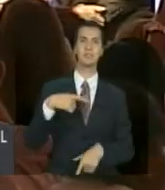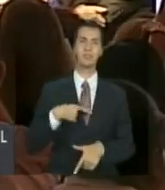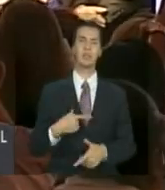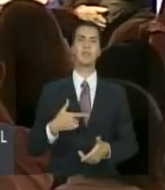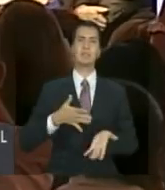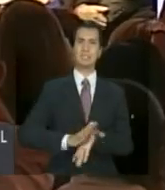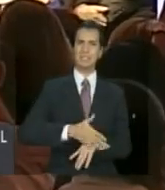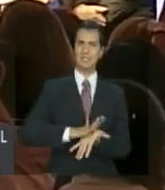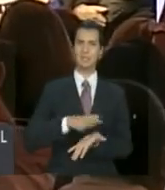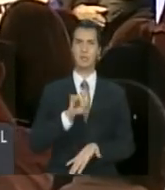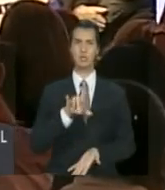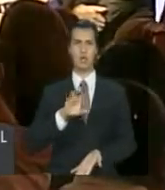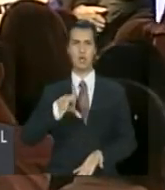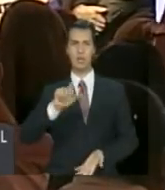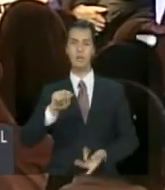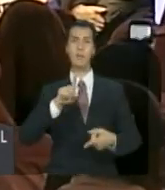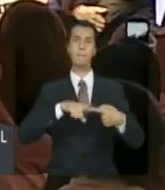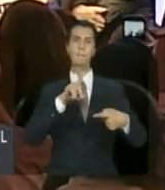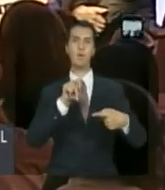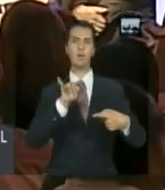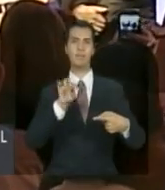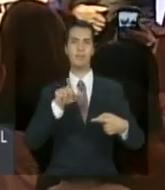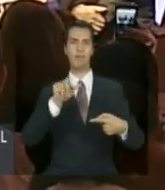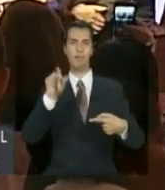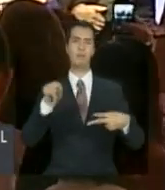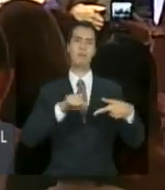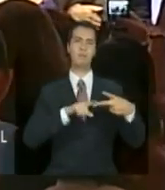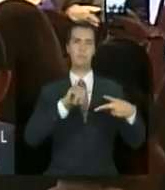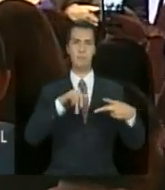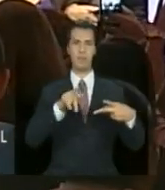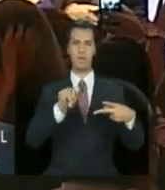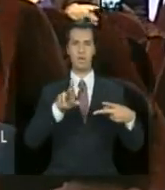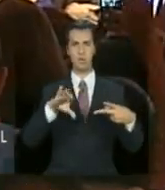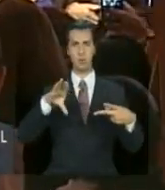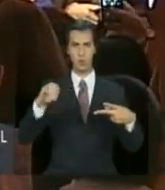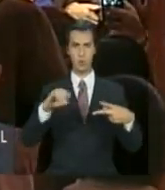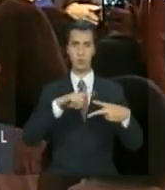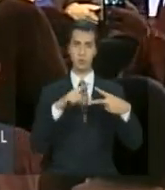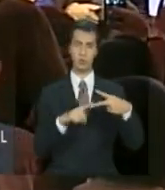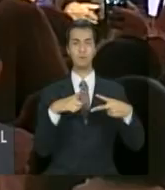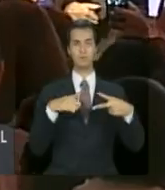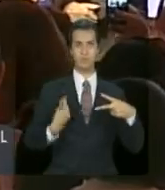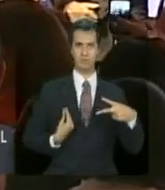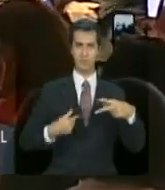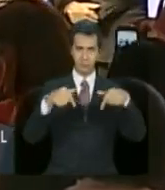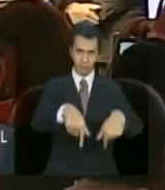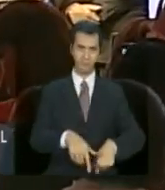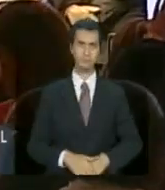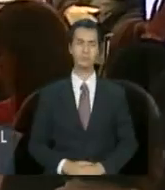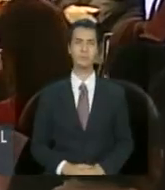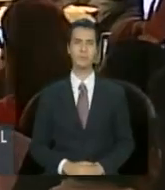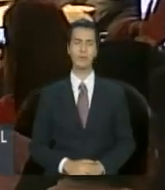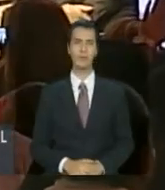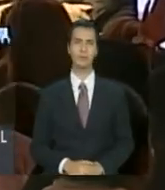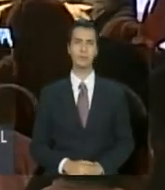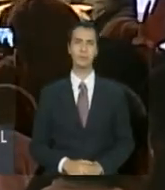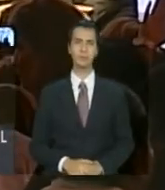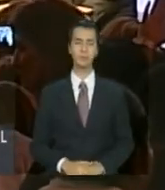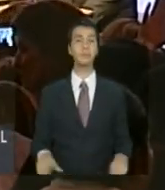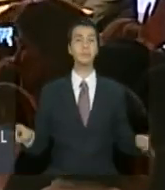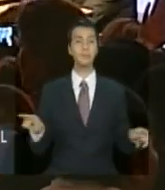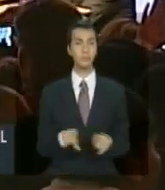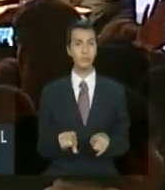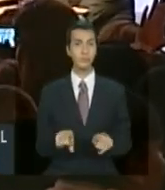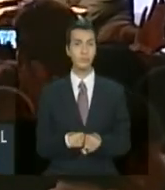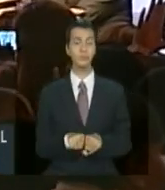tem, né? A Portela, né? E o Império Serrano, né? Mas, além disso, é um bairro